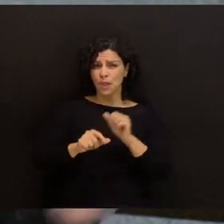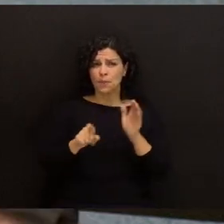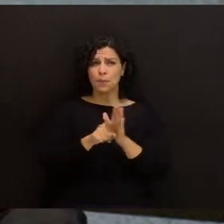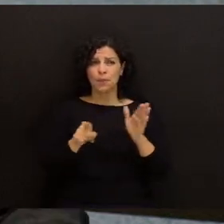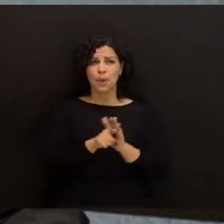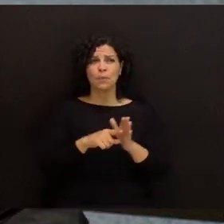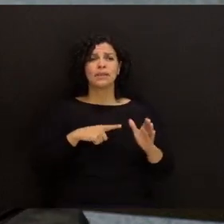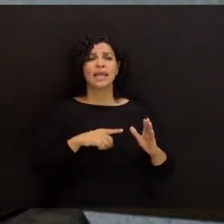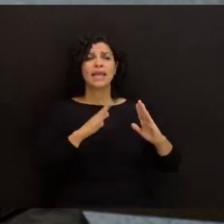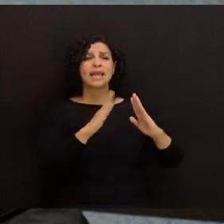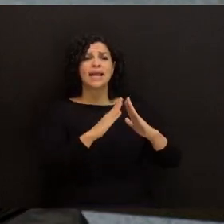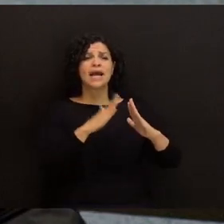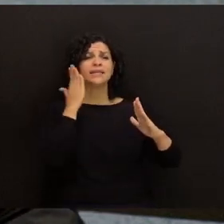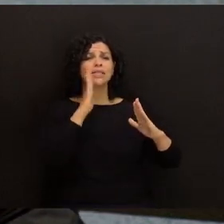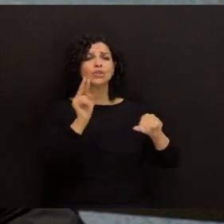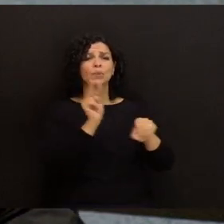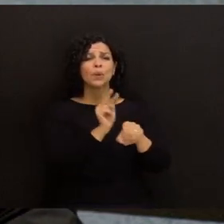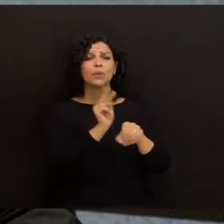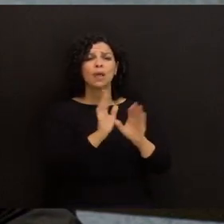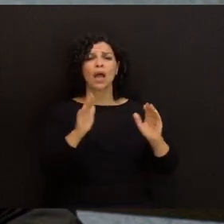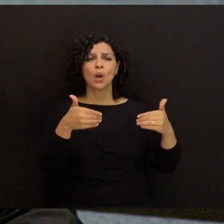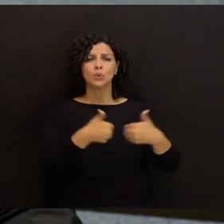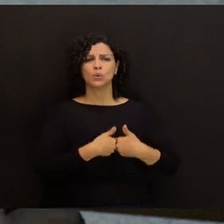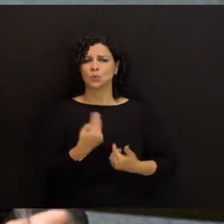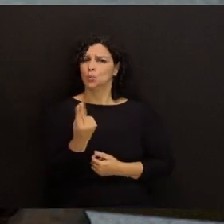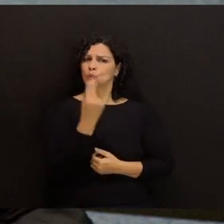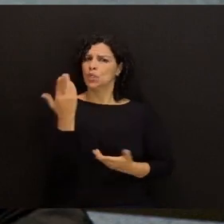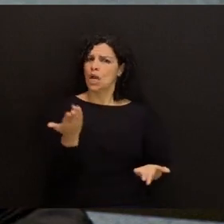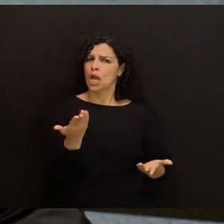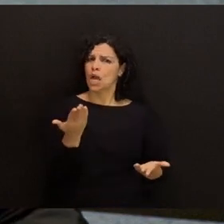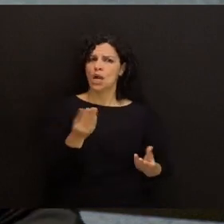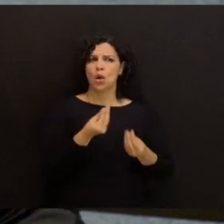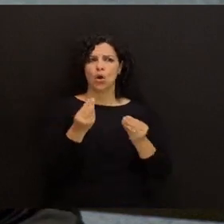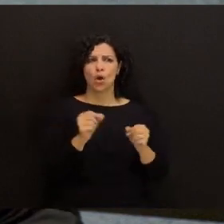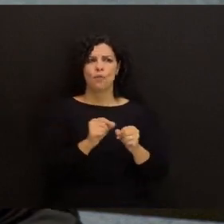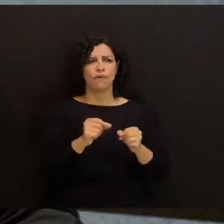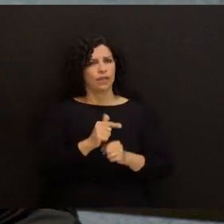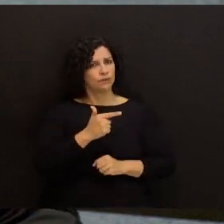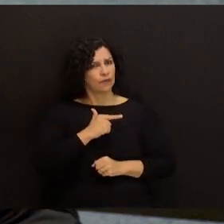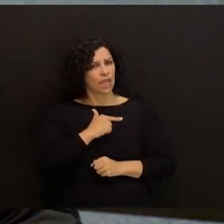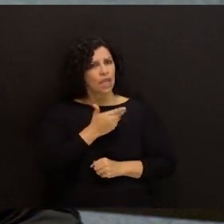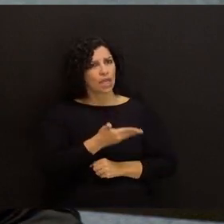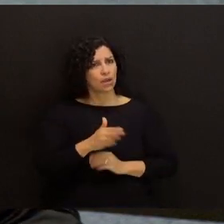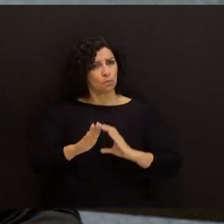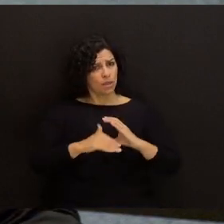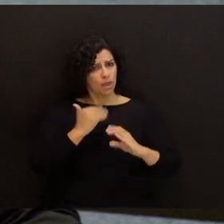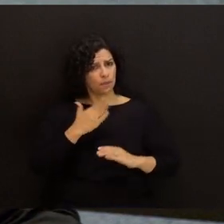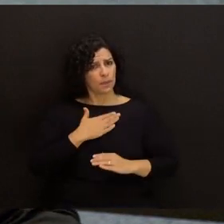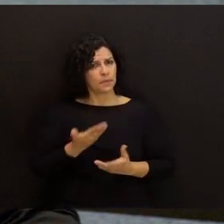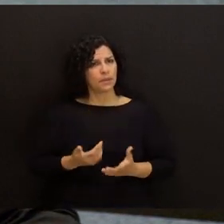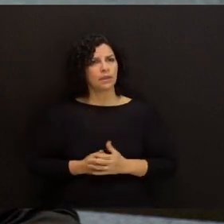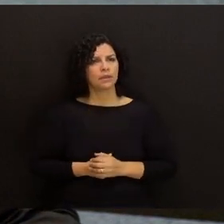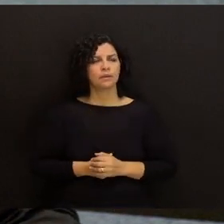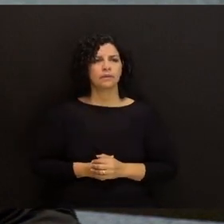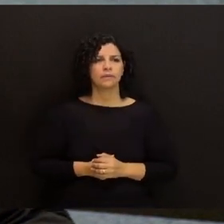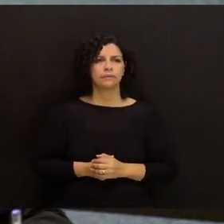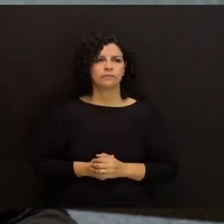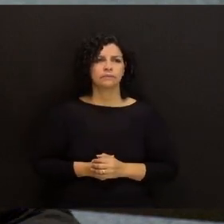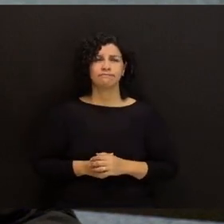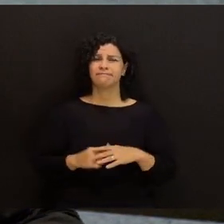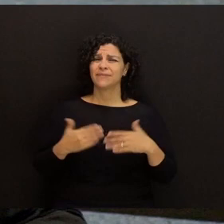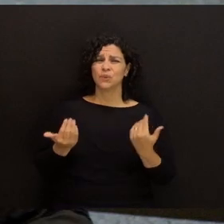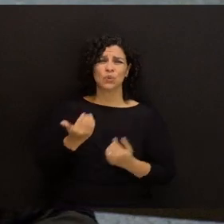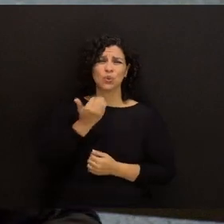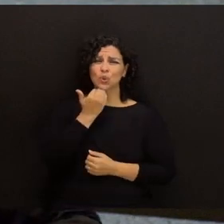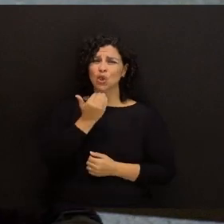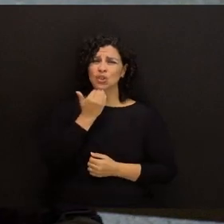azul em São José para cuidar do autista Que ridículo que coisa feia a mensagem chegou assim então